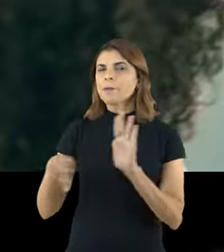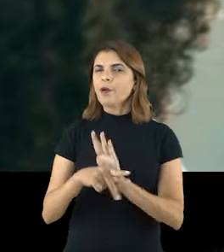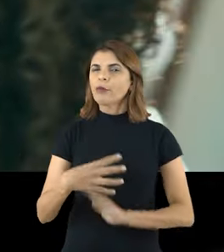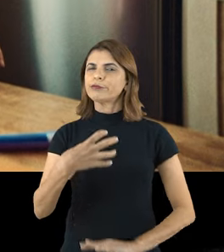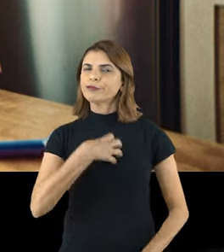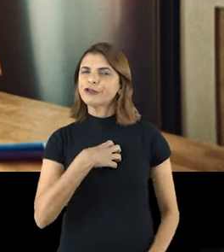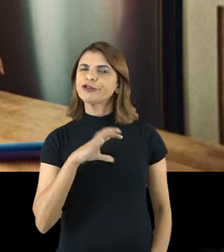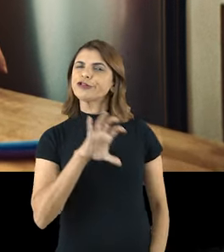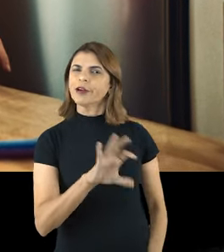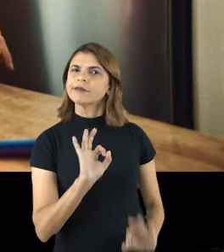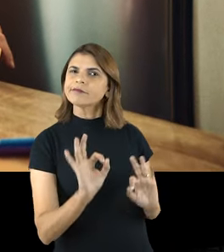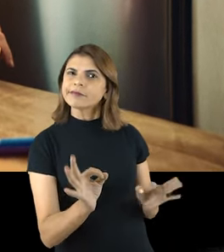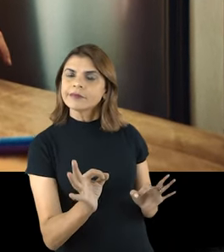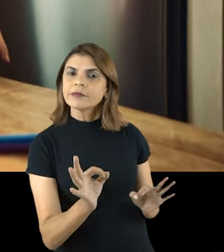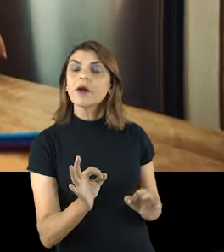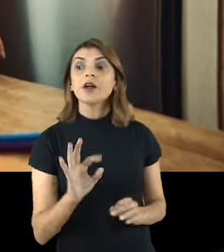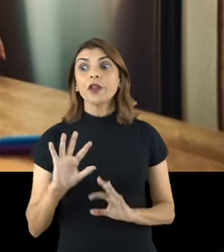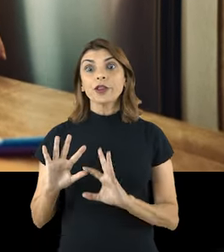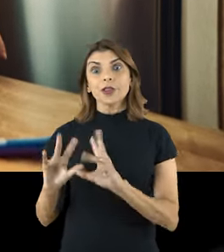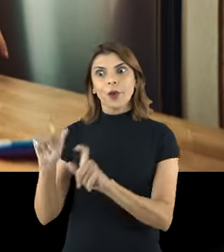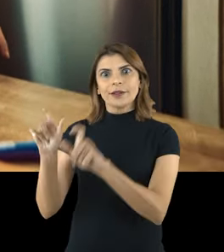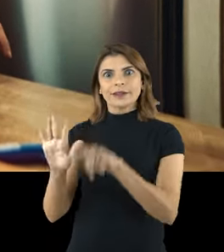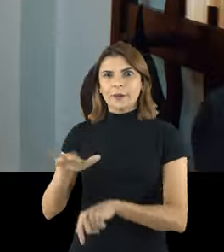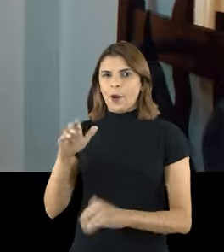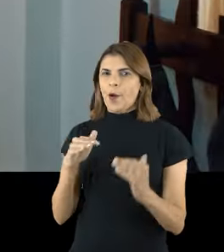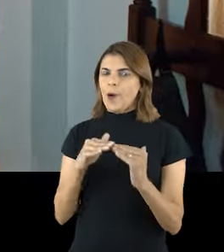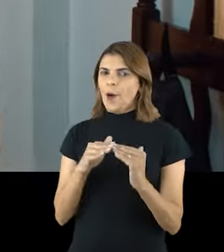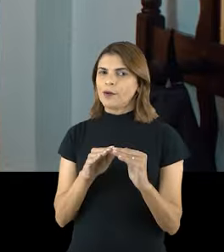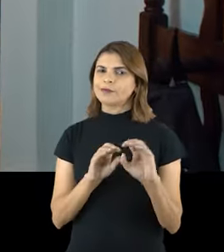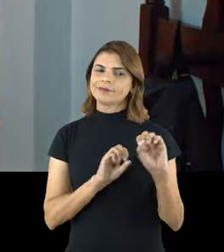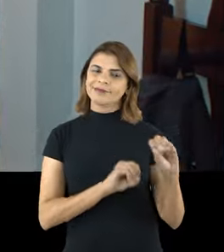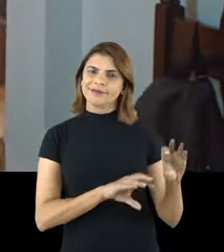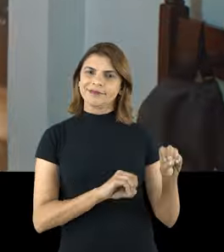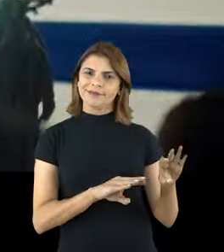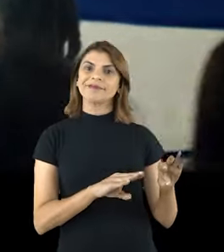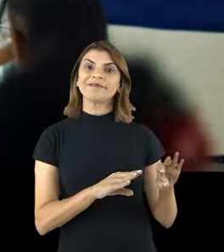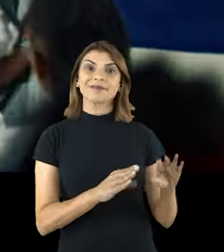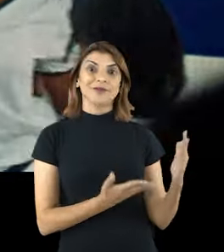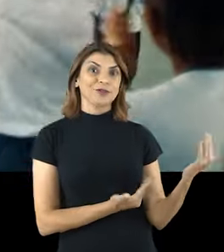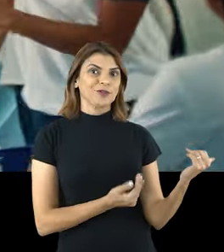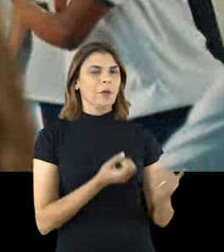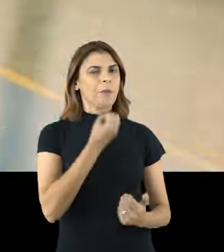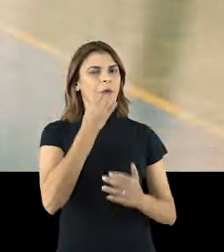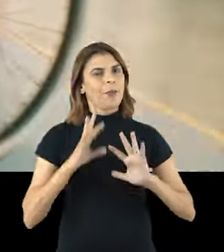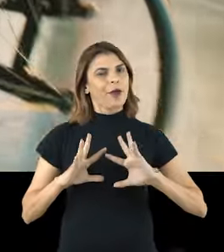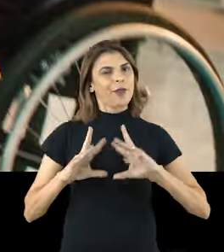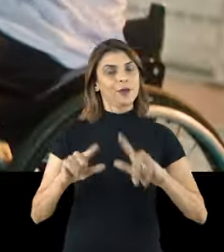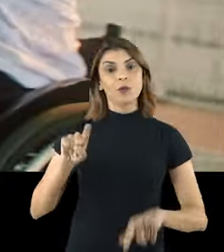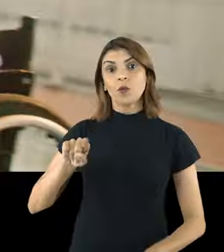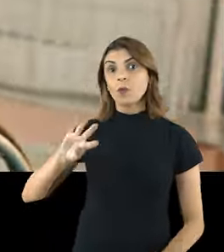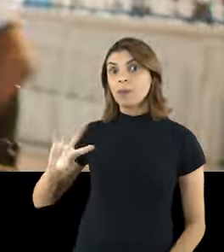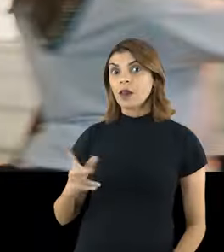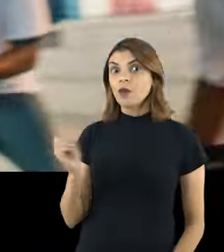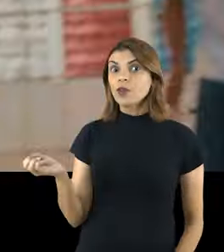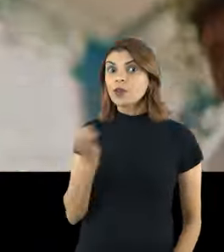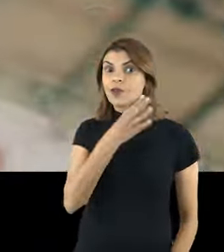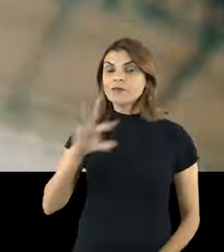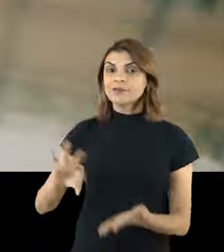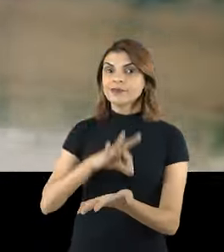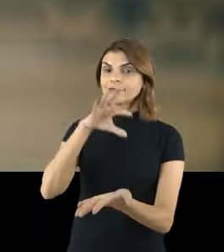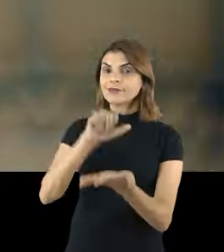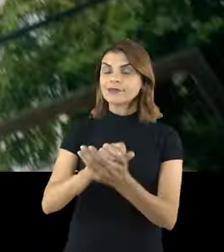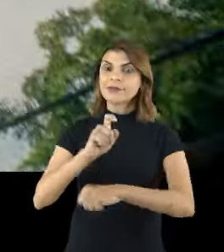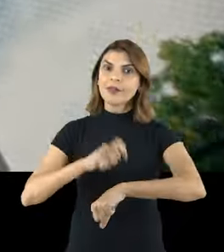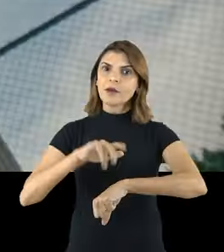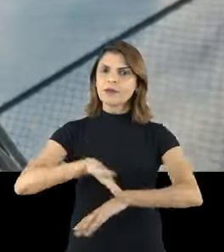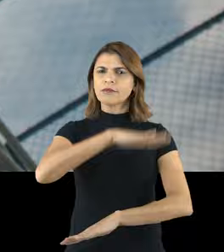Cada mãe tem seu jeito, mas todas concordam que educar nossa juventude é bom para todo mundo. Mais de 1 milhão de novas matrículas